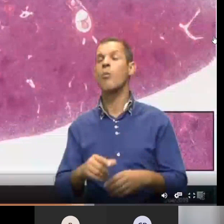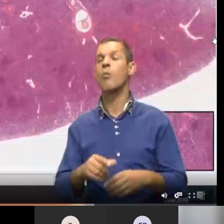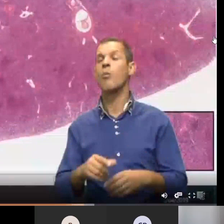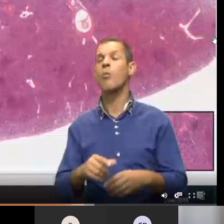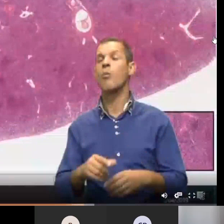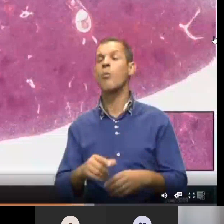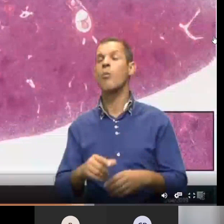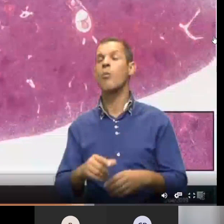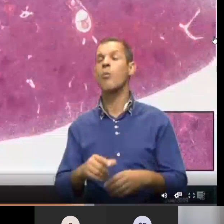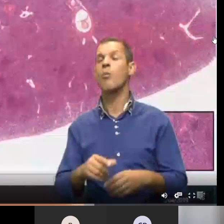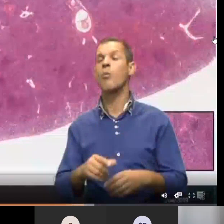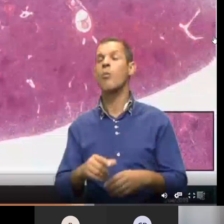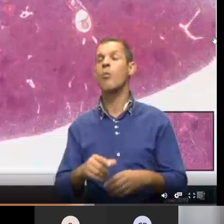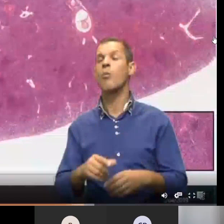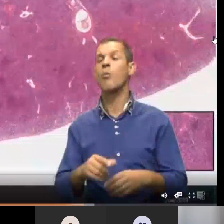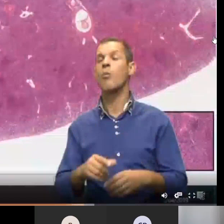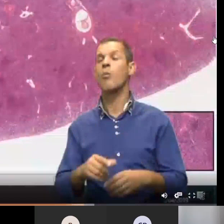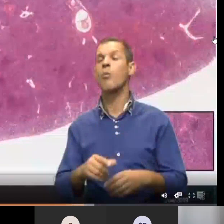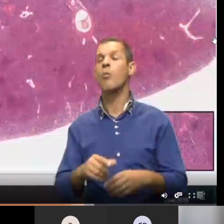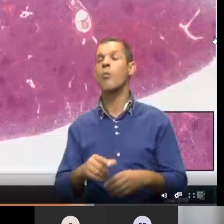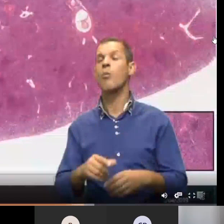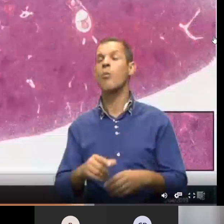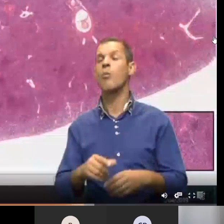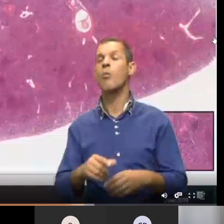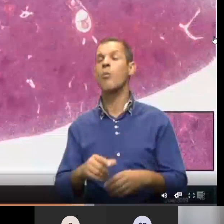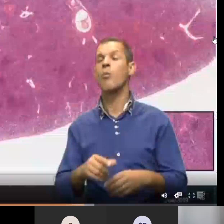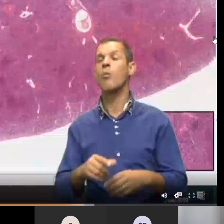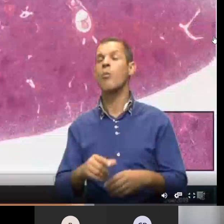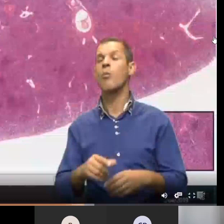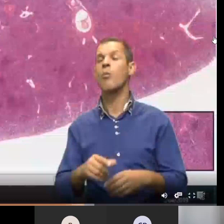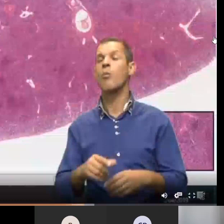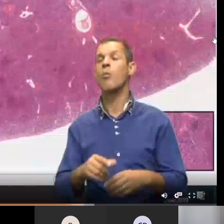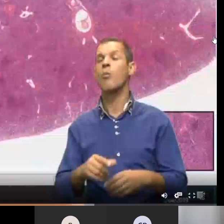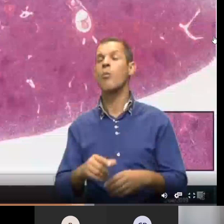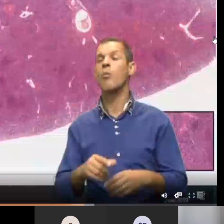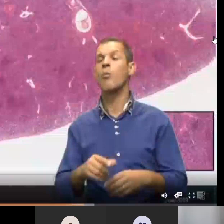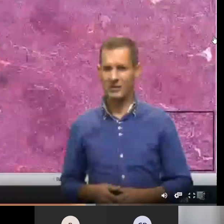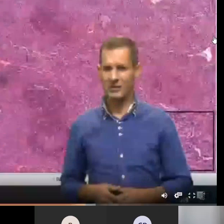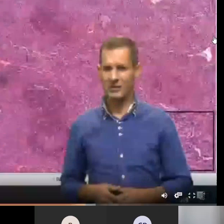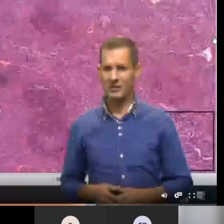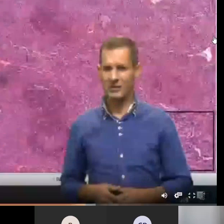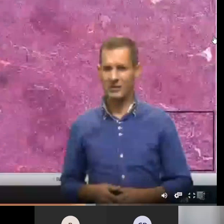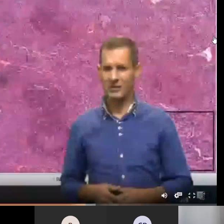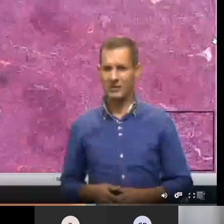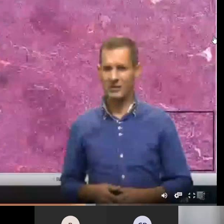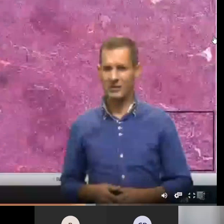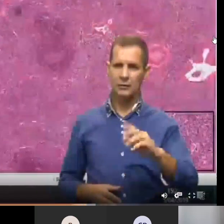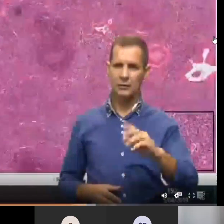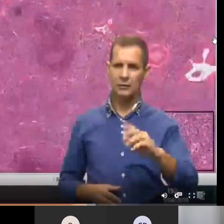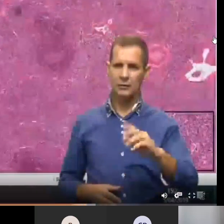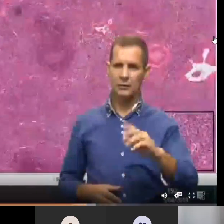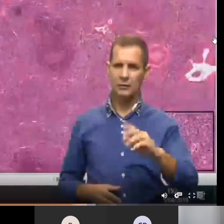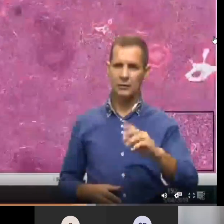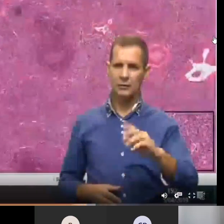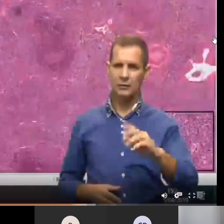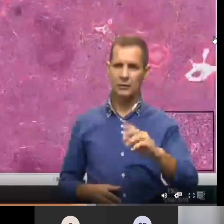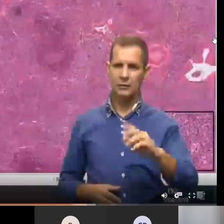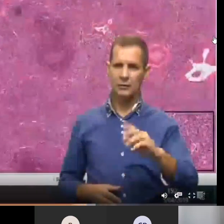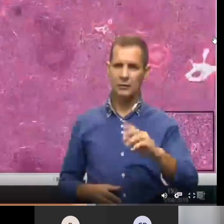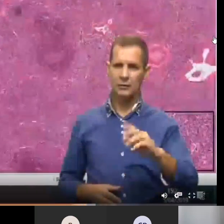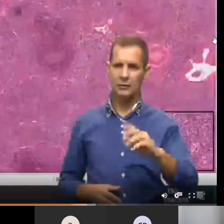ok? Qual é a próxima estrutura? Seria de fato a polpa branca. E a